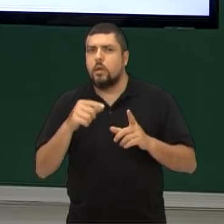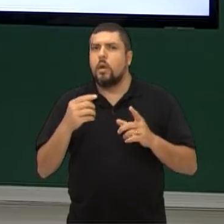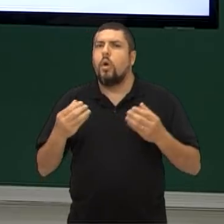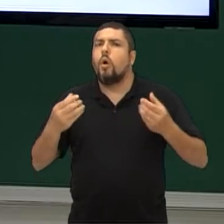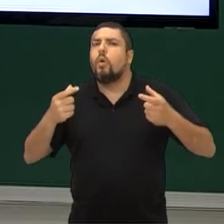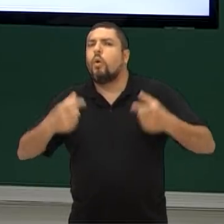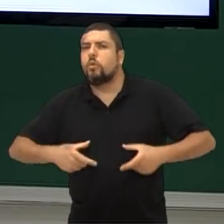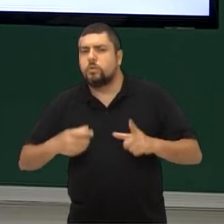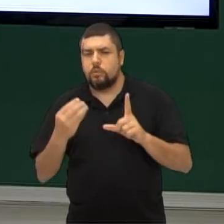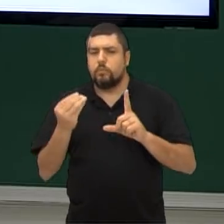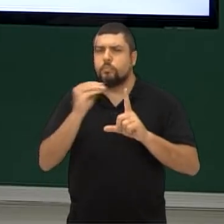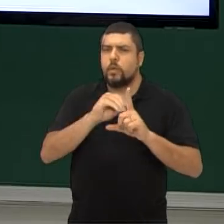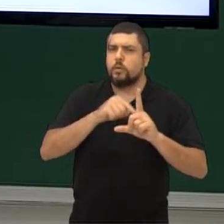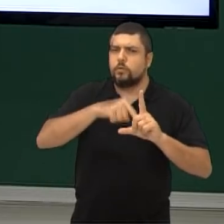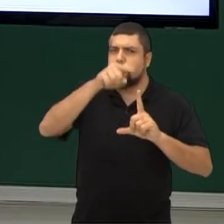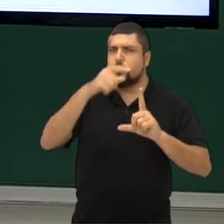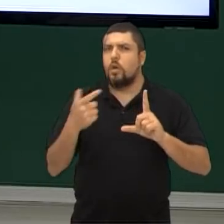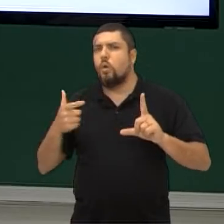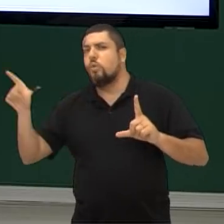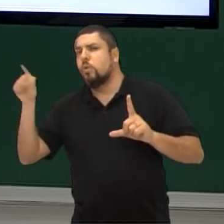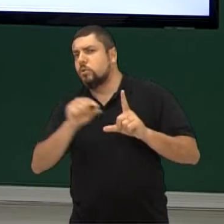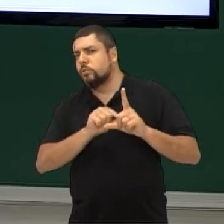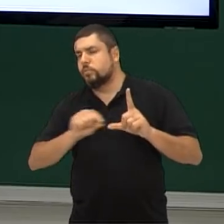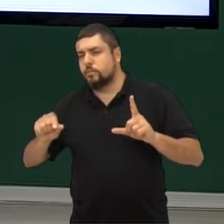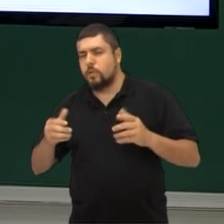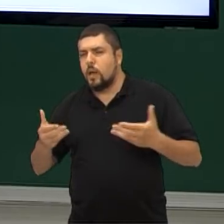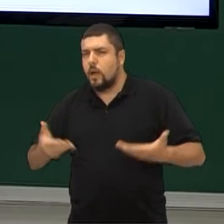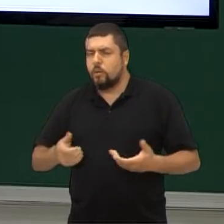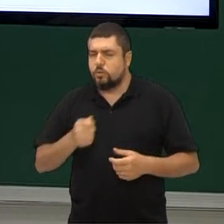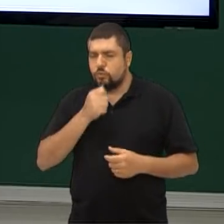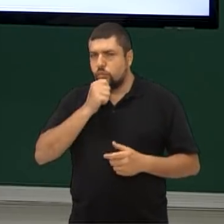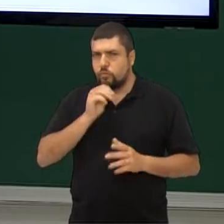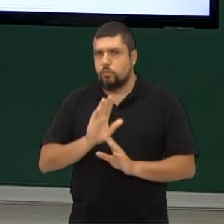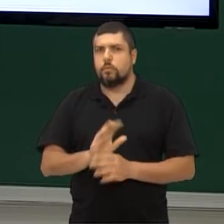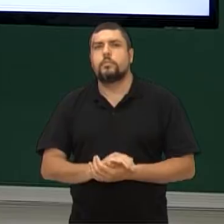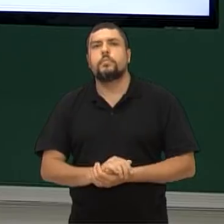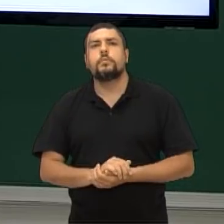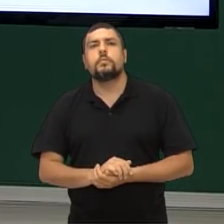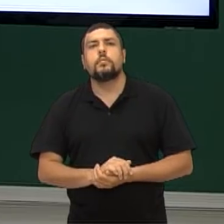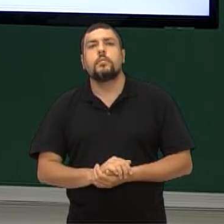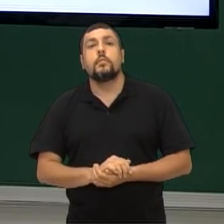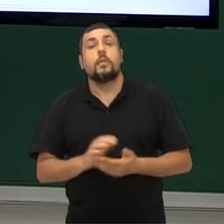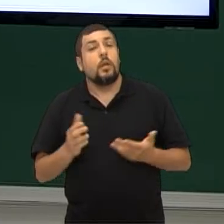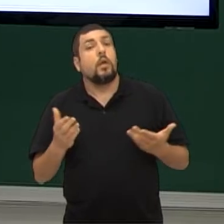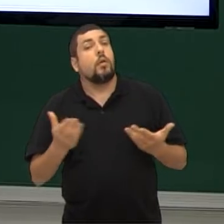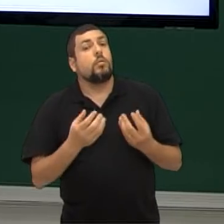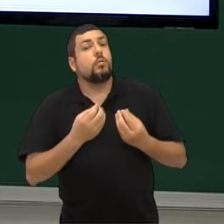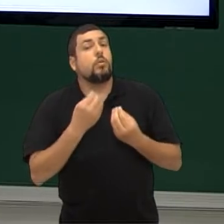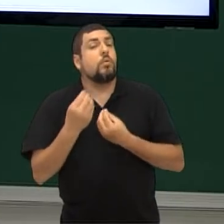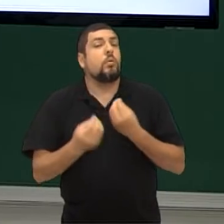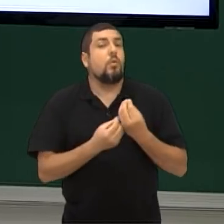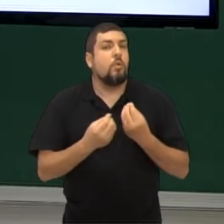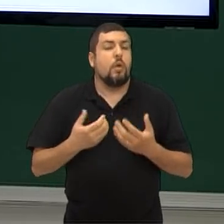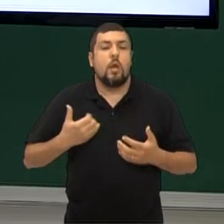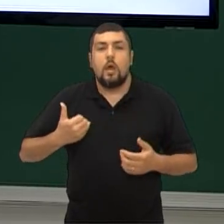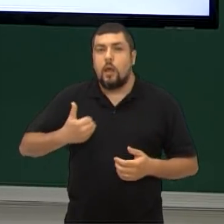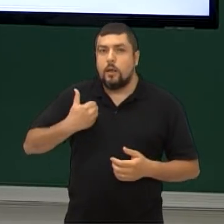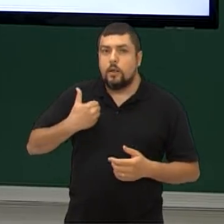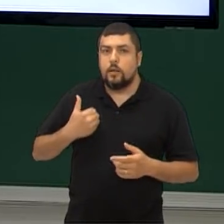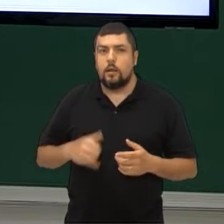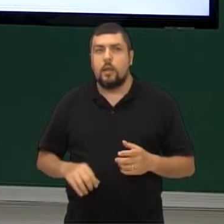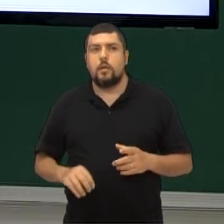eixo horizontal, o outro no eixo vertical. Agora não foi o caso. Então, como que ficou? De novo, a idade de 0